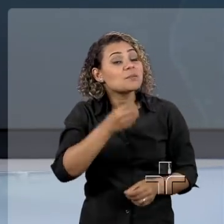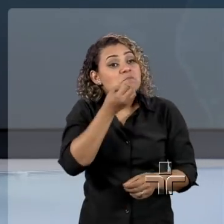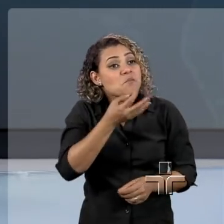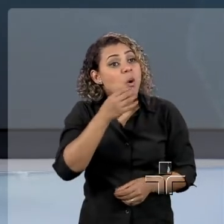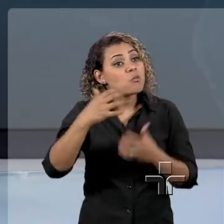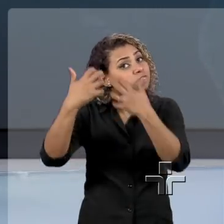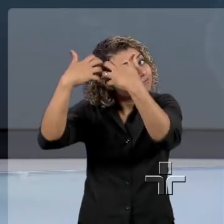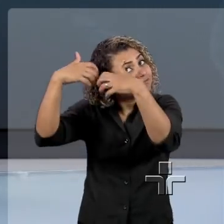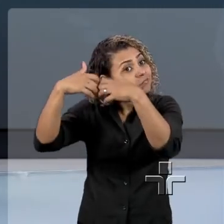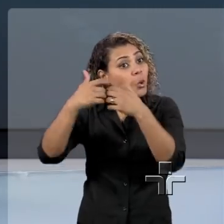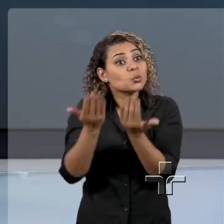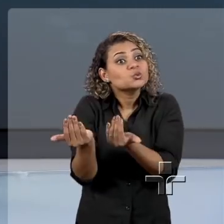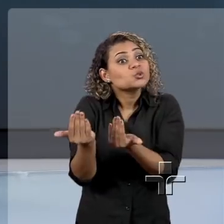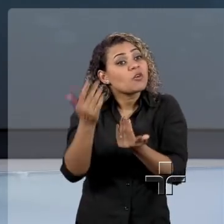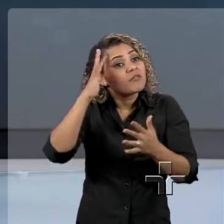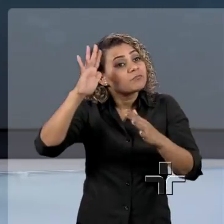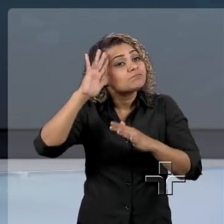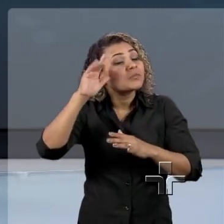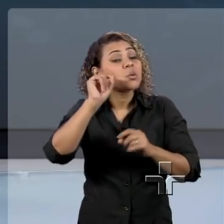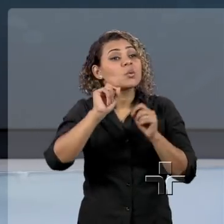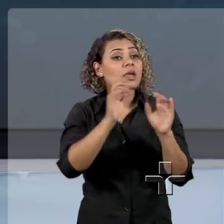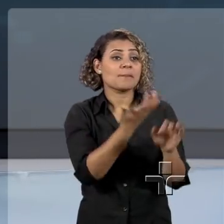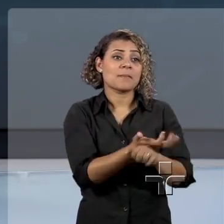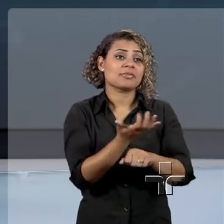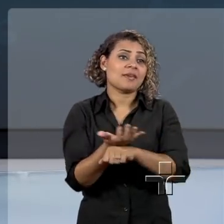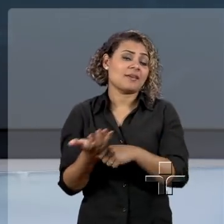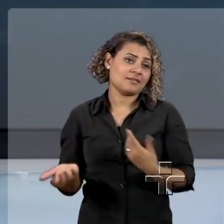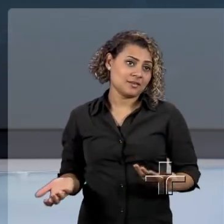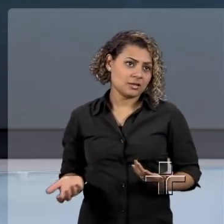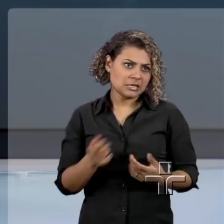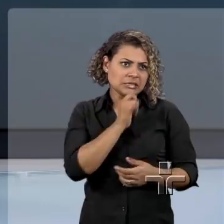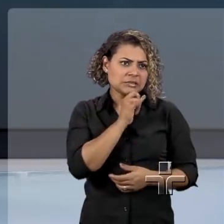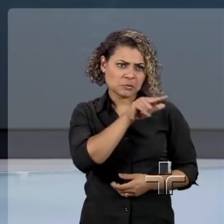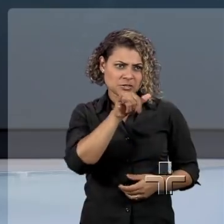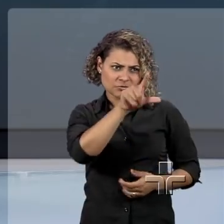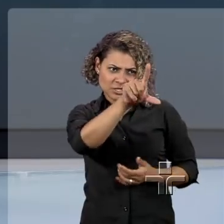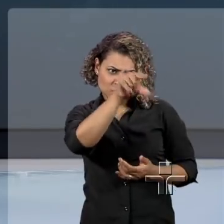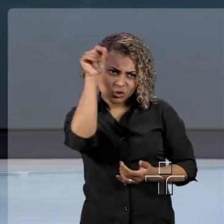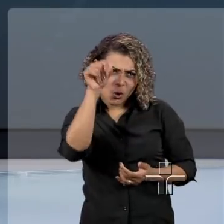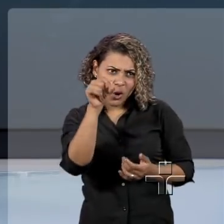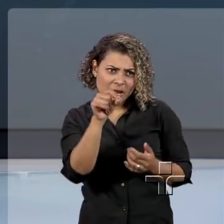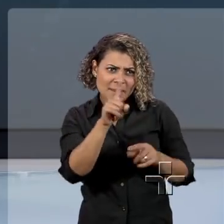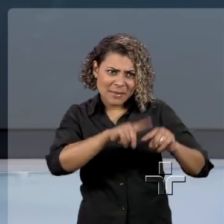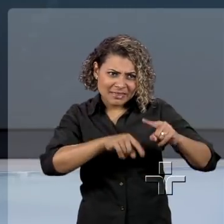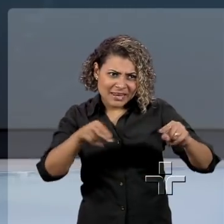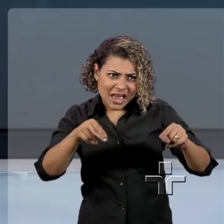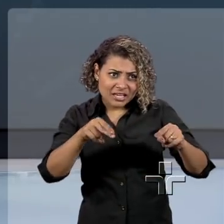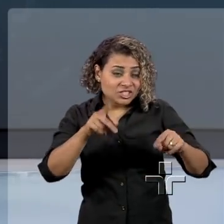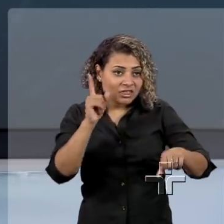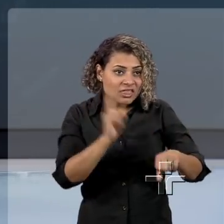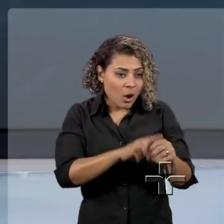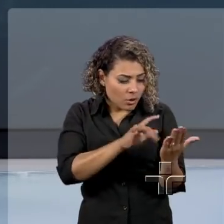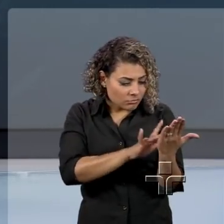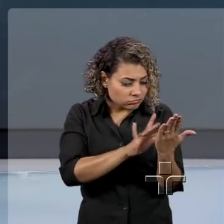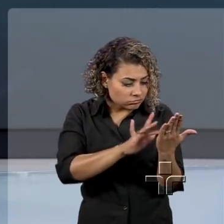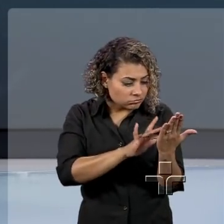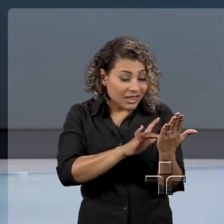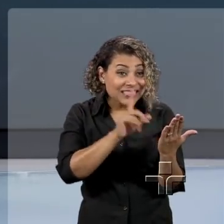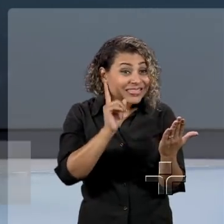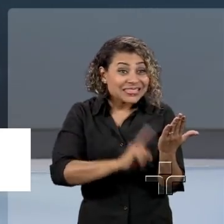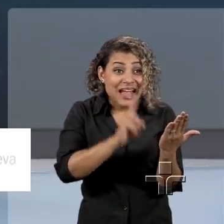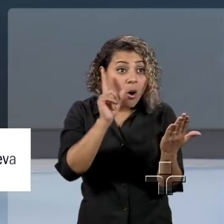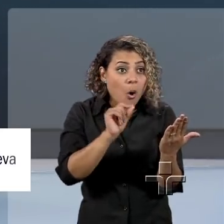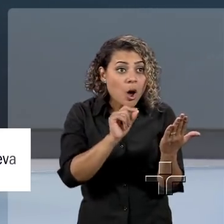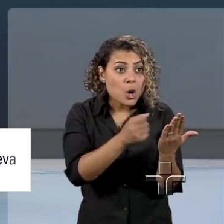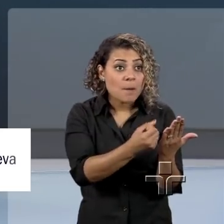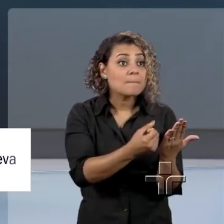jovem também colocou no final da matéria. Quer dizer, quando você escolhe um produto, na sequência, a sua página, o algoritmo começa